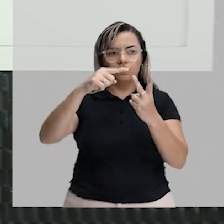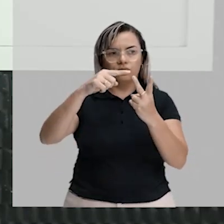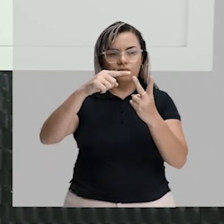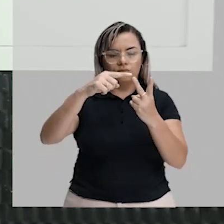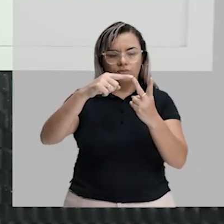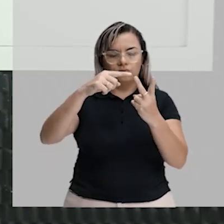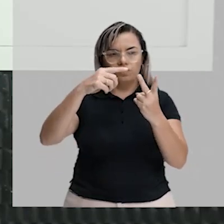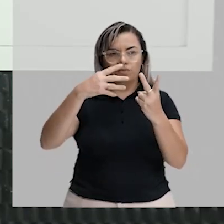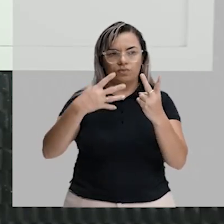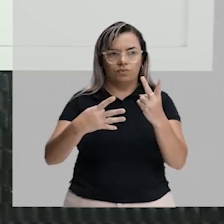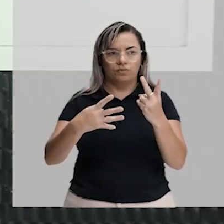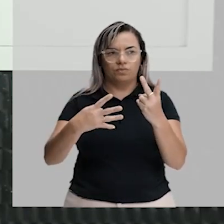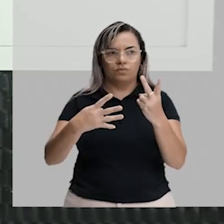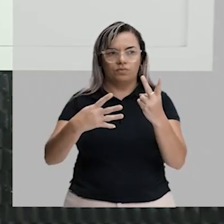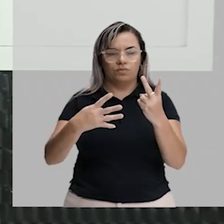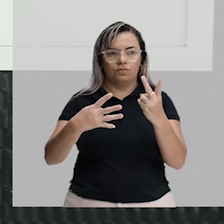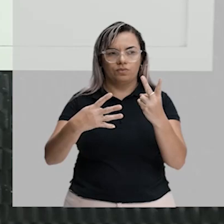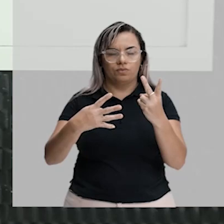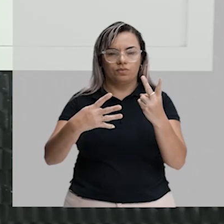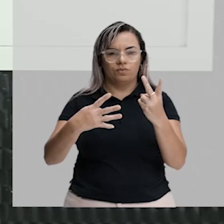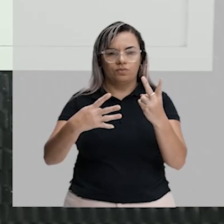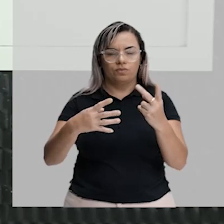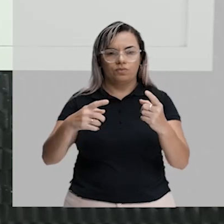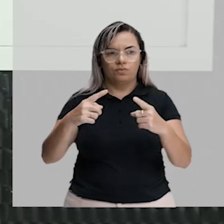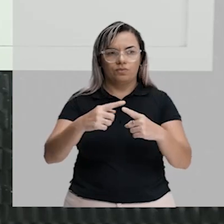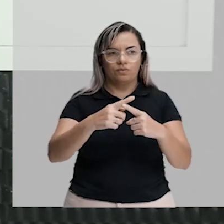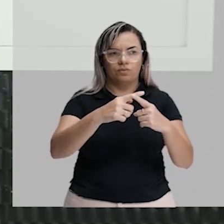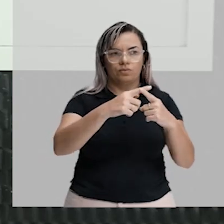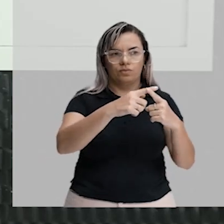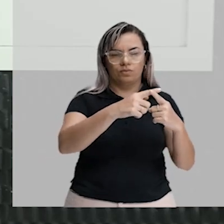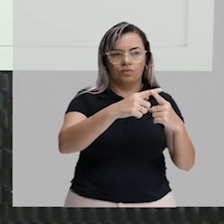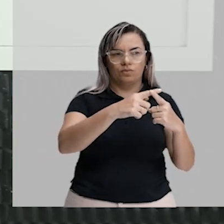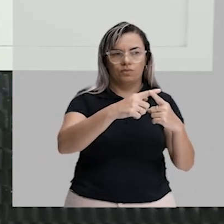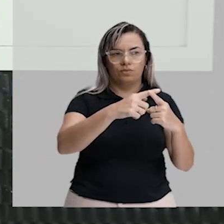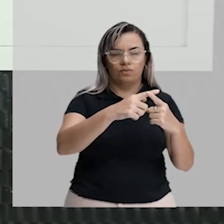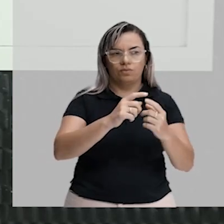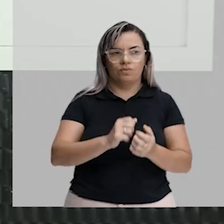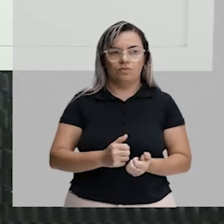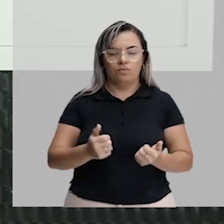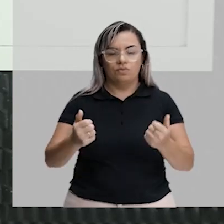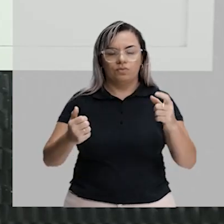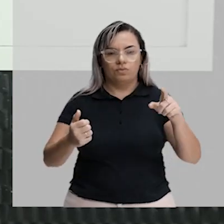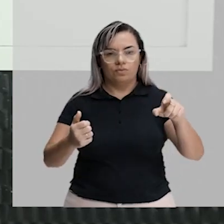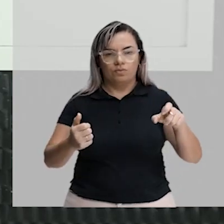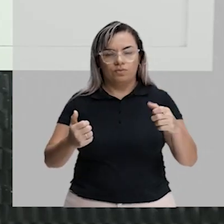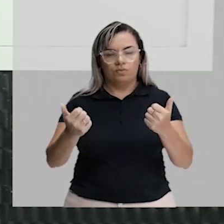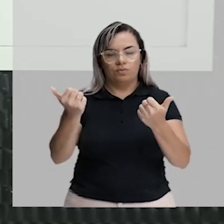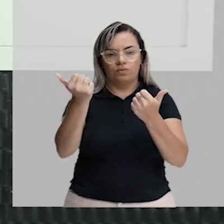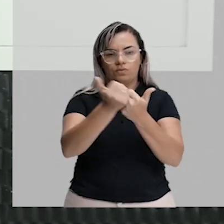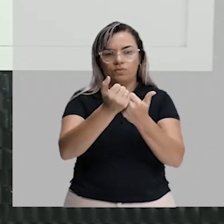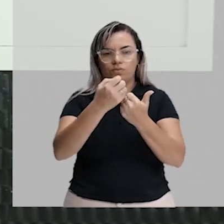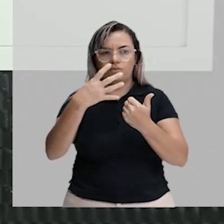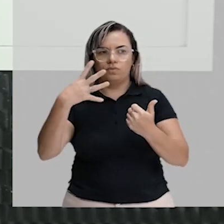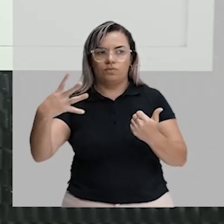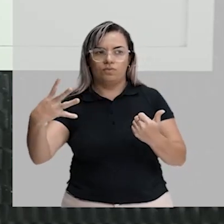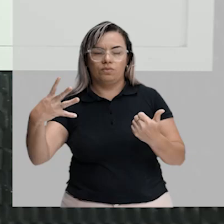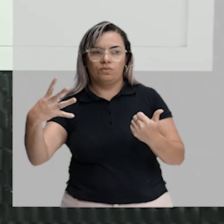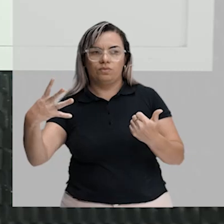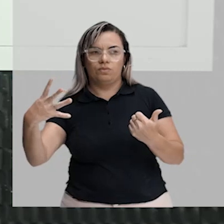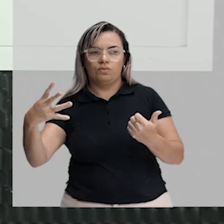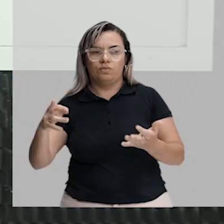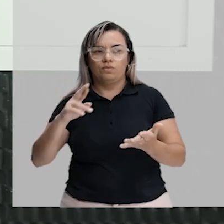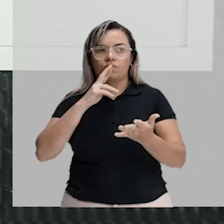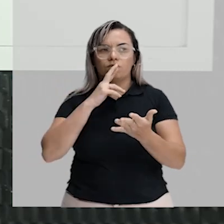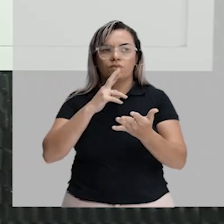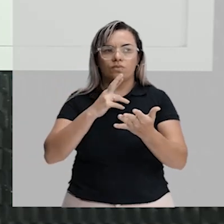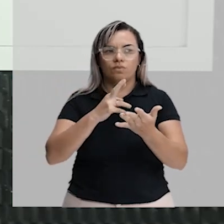raiz da equação, aliás, do polinômio, ao substituir o x por 4, o resultado disso